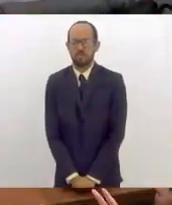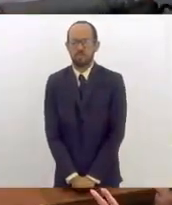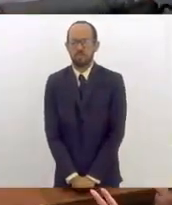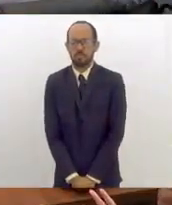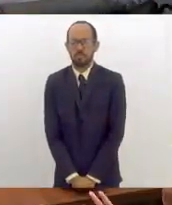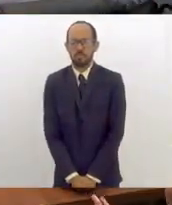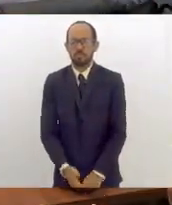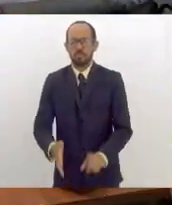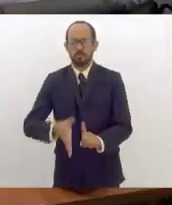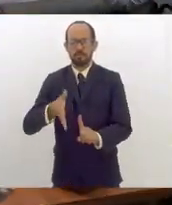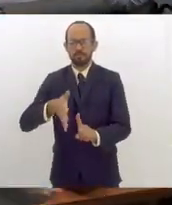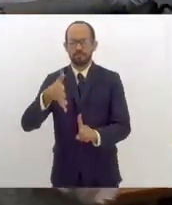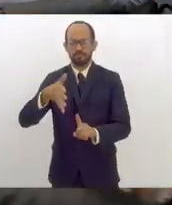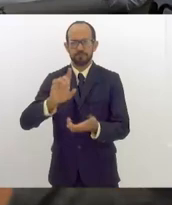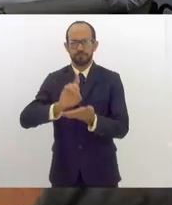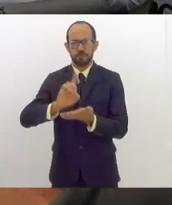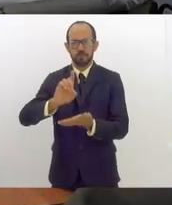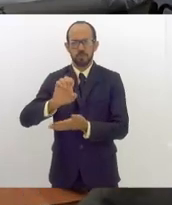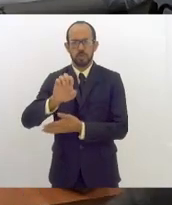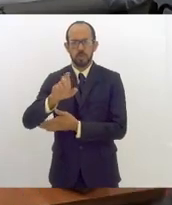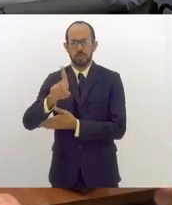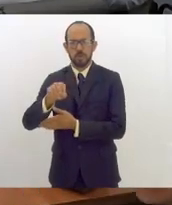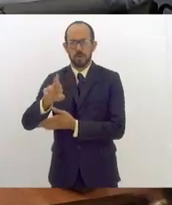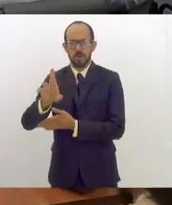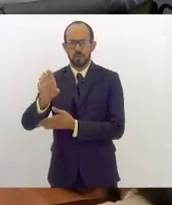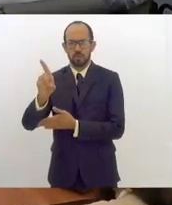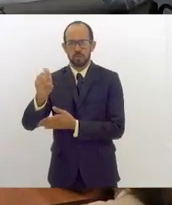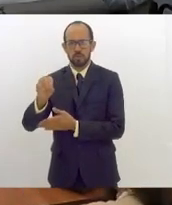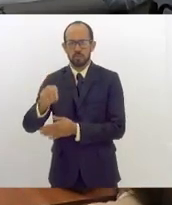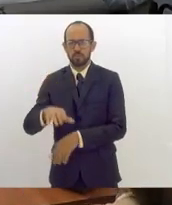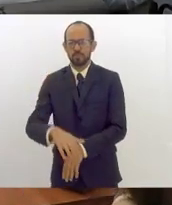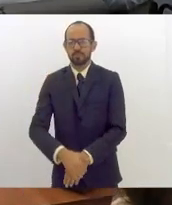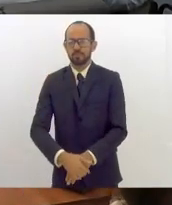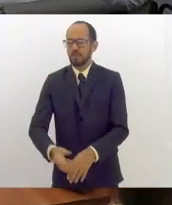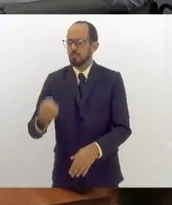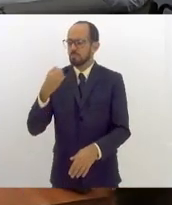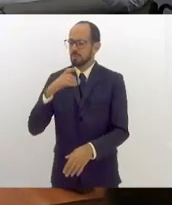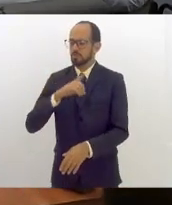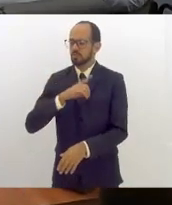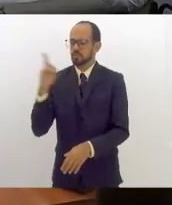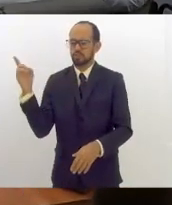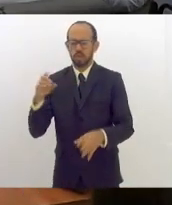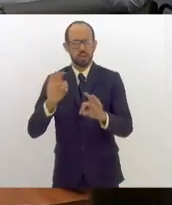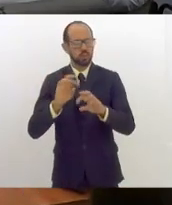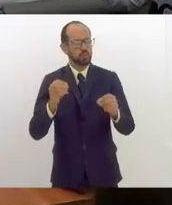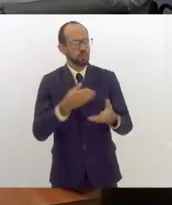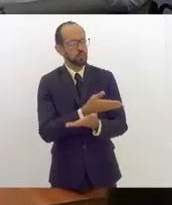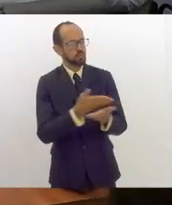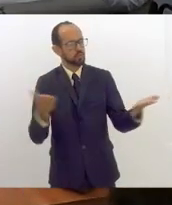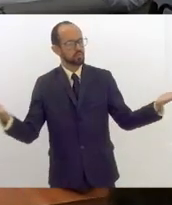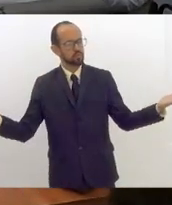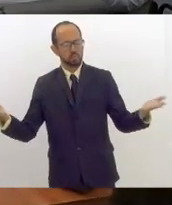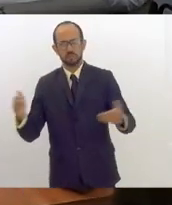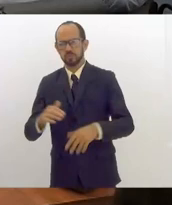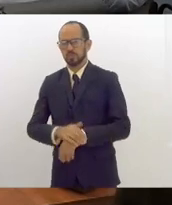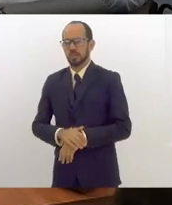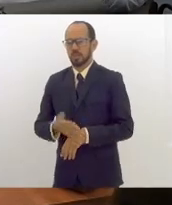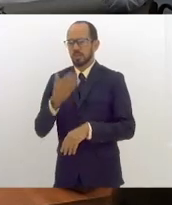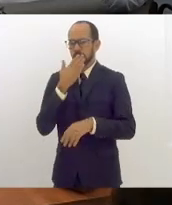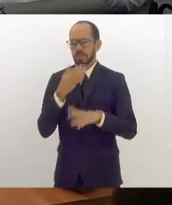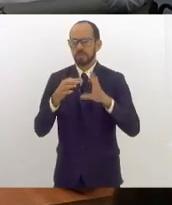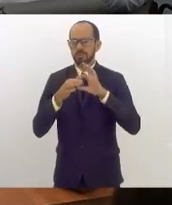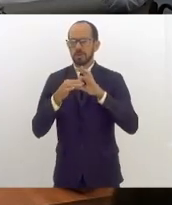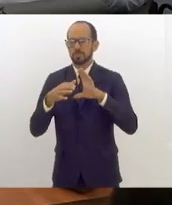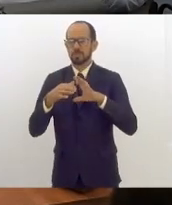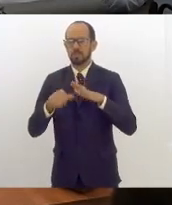com a palavra Doutor Eduardo de mané Bom dia a todas e Senhoras todos e senhores peço permissão aqui